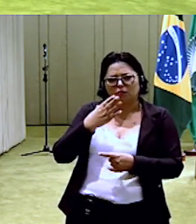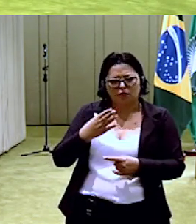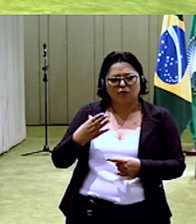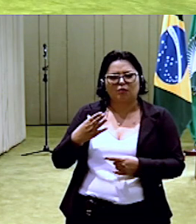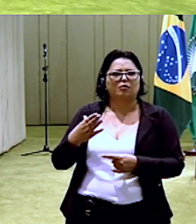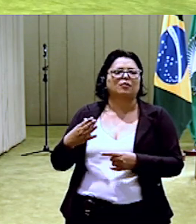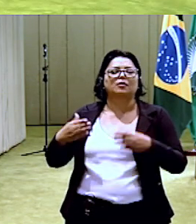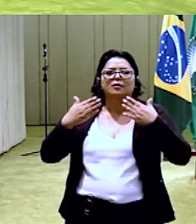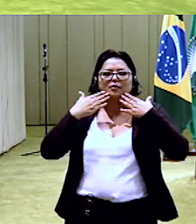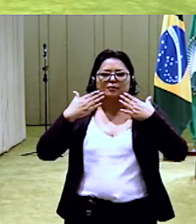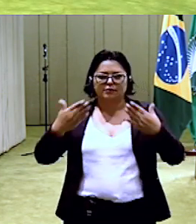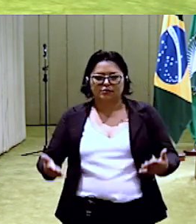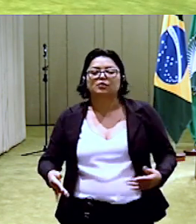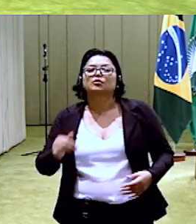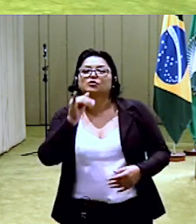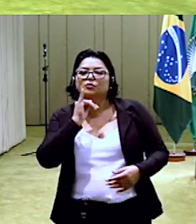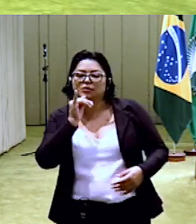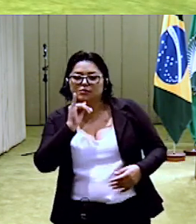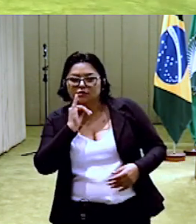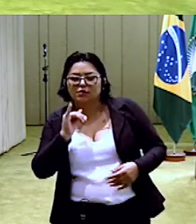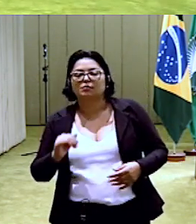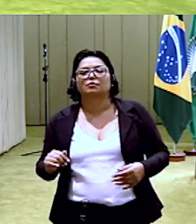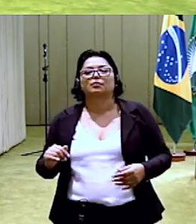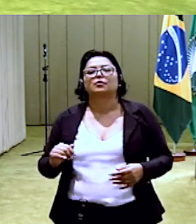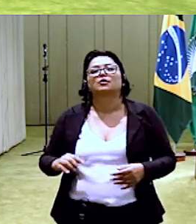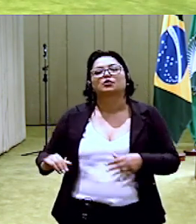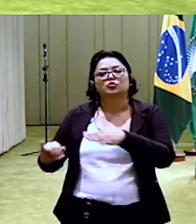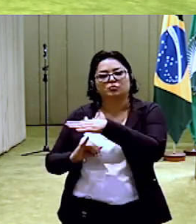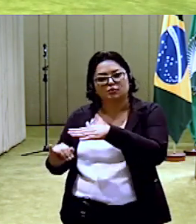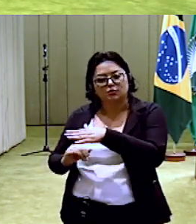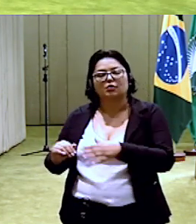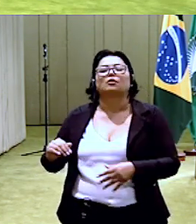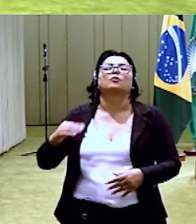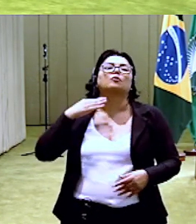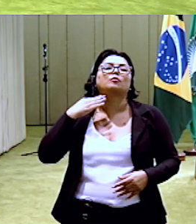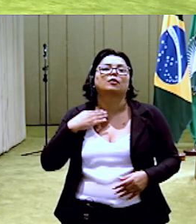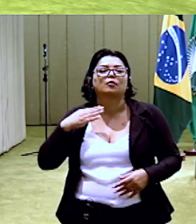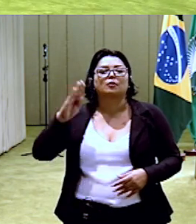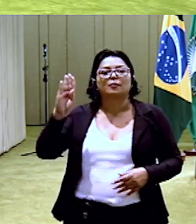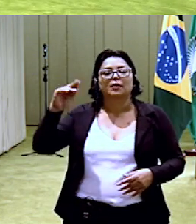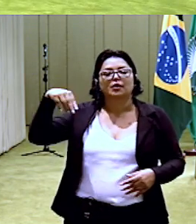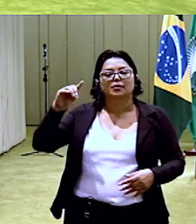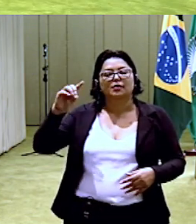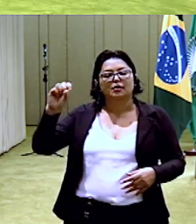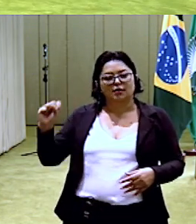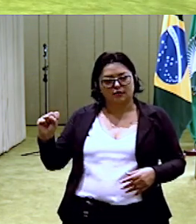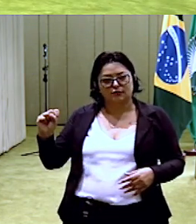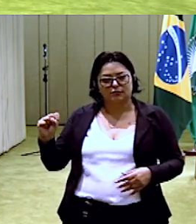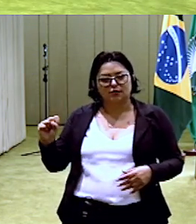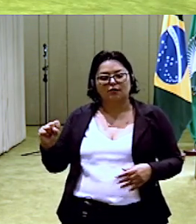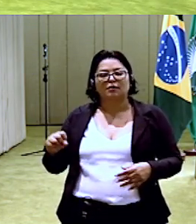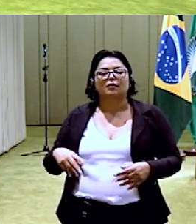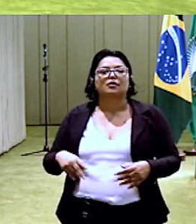concreto de uma empresa, de uma instituição brasileira como o BNDES, que decidiu atacar essa